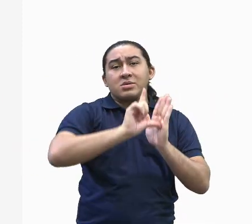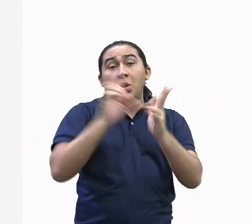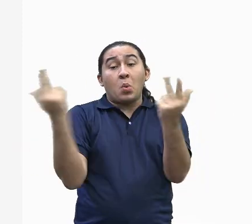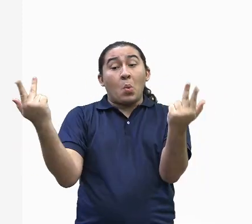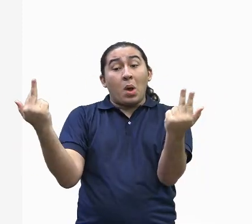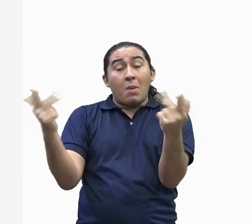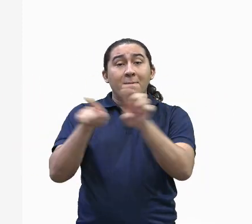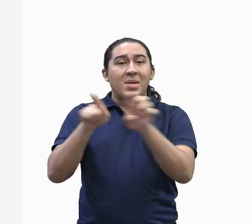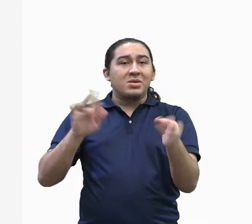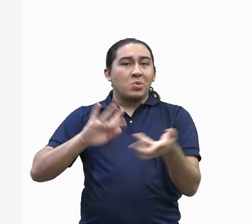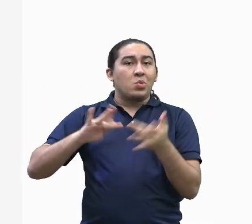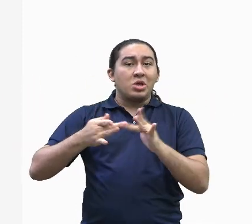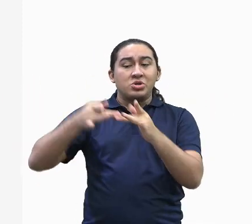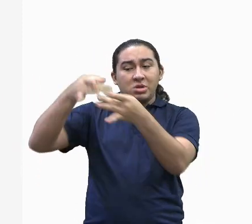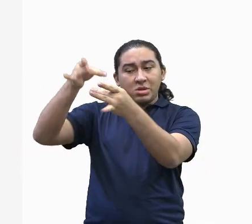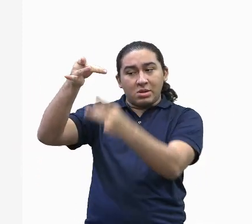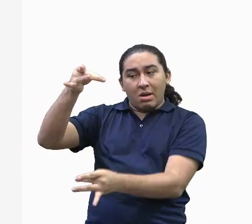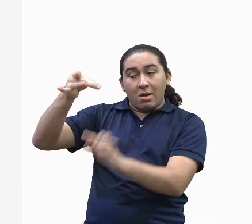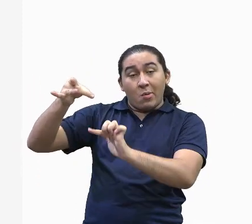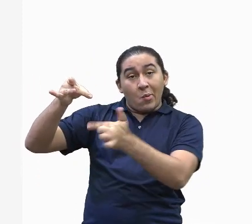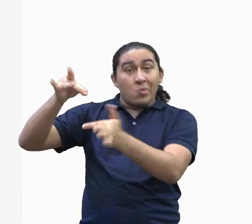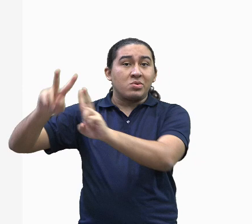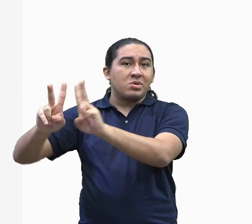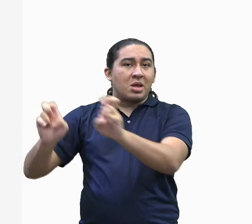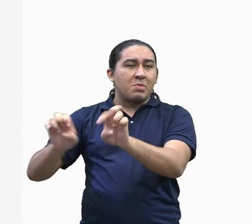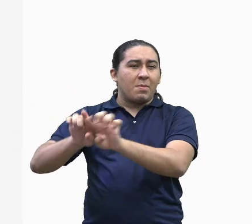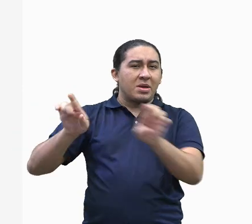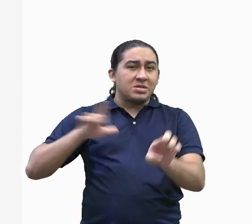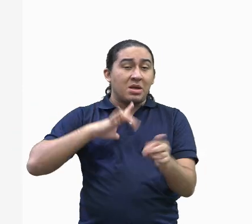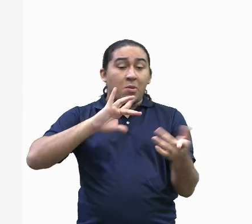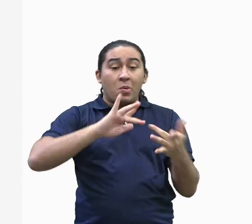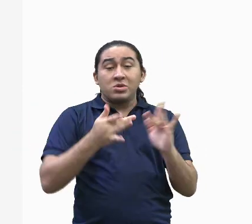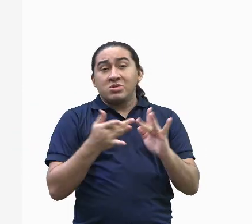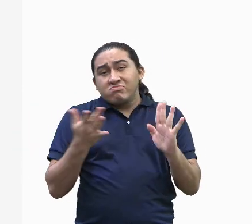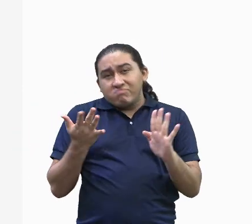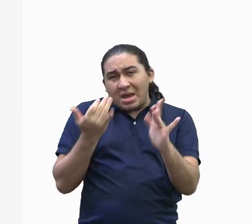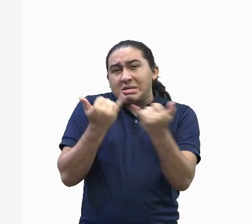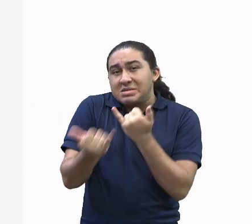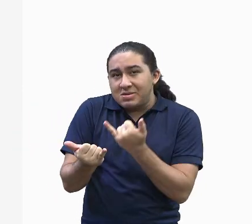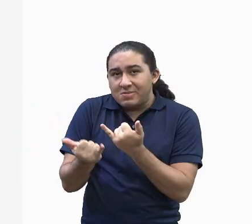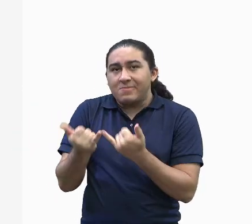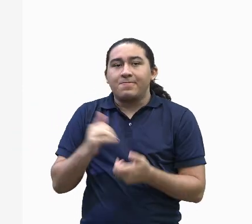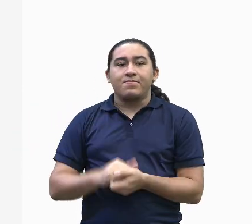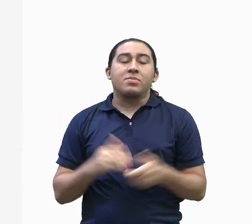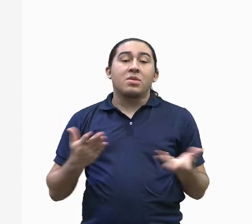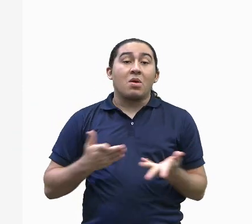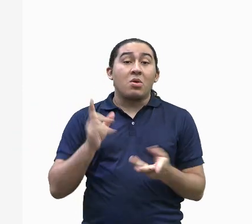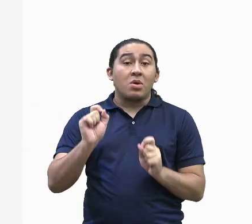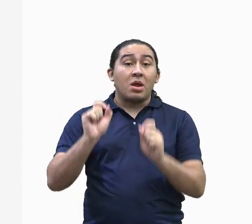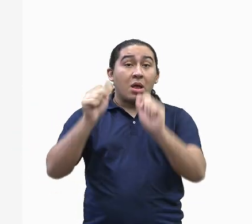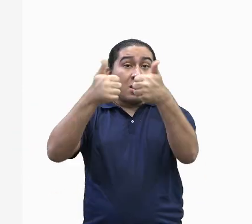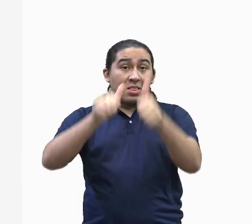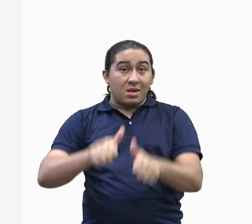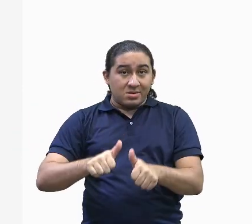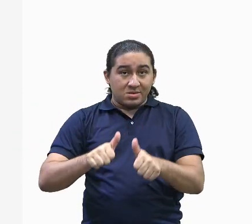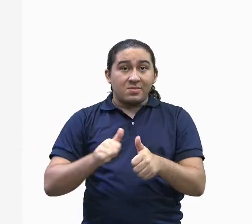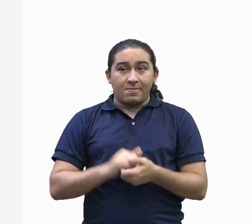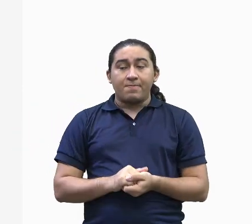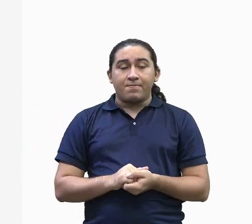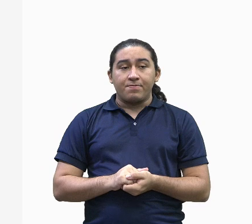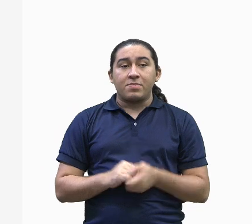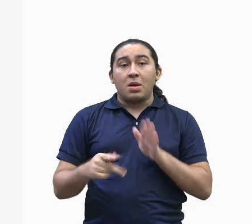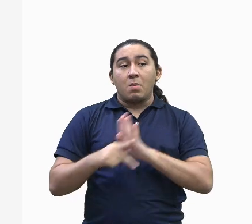uma outra problemática, mais voltada, né, para os ribeirinhos. Então, vamos ver a análise